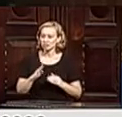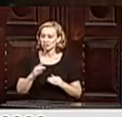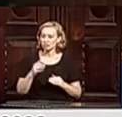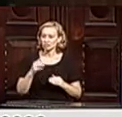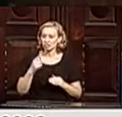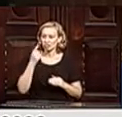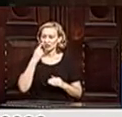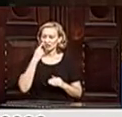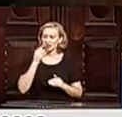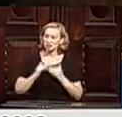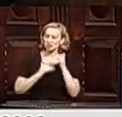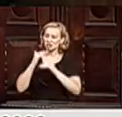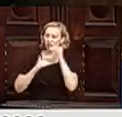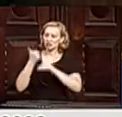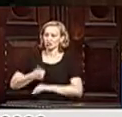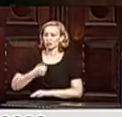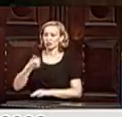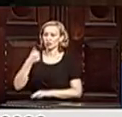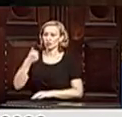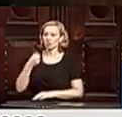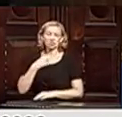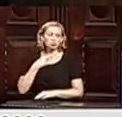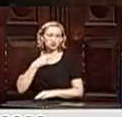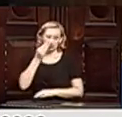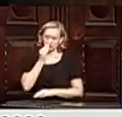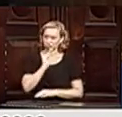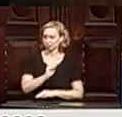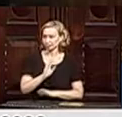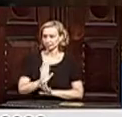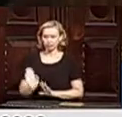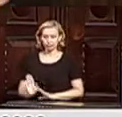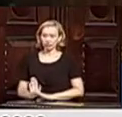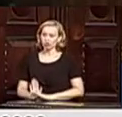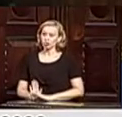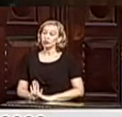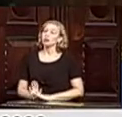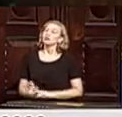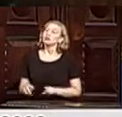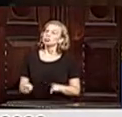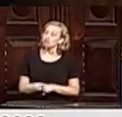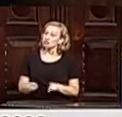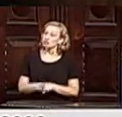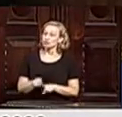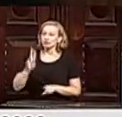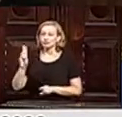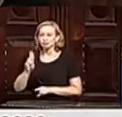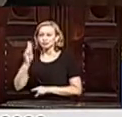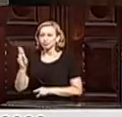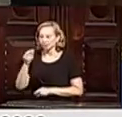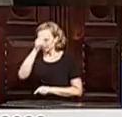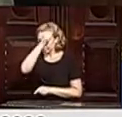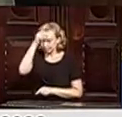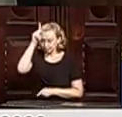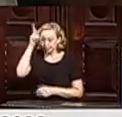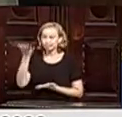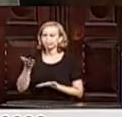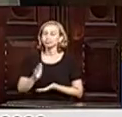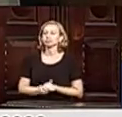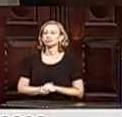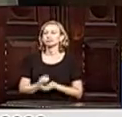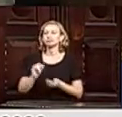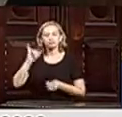nova sociedade não pode tratá-los como invisíveis. Por falar em universidade pública, aproveito a oportunidade